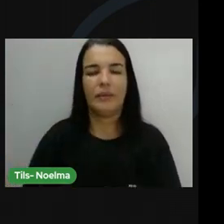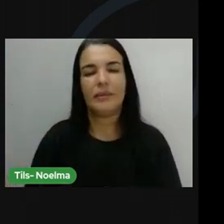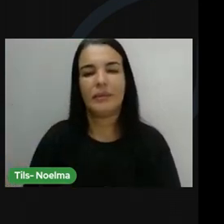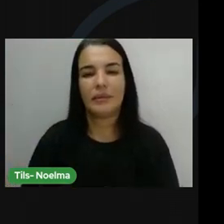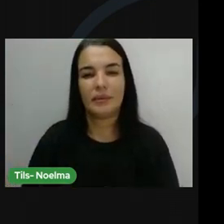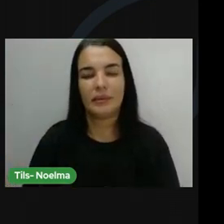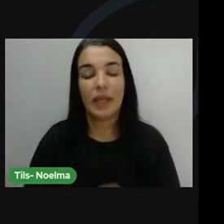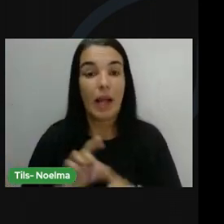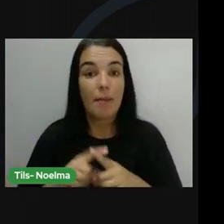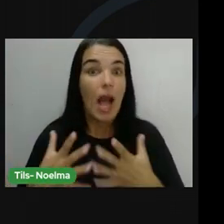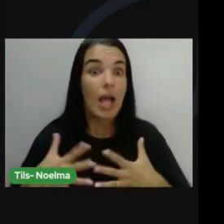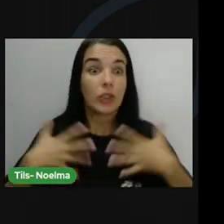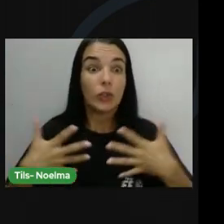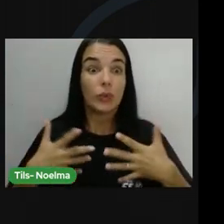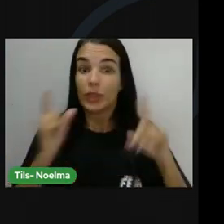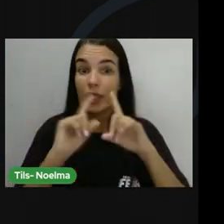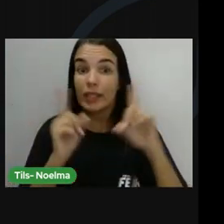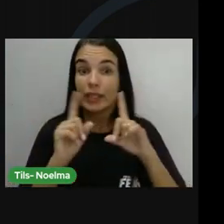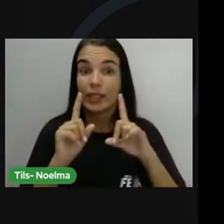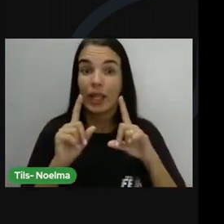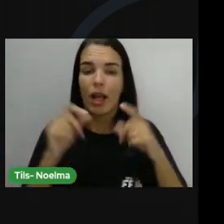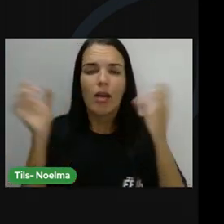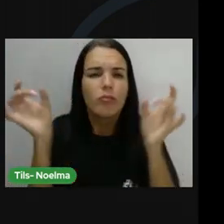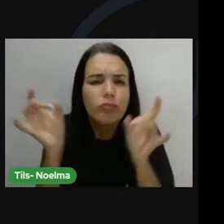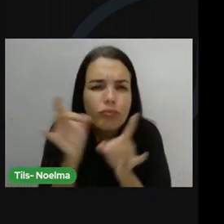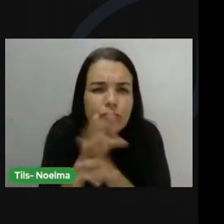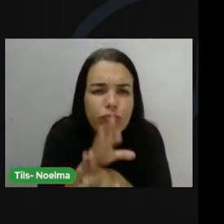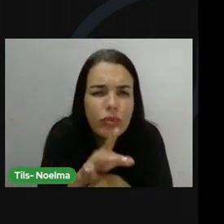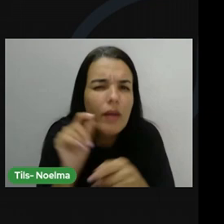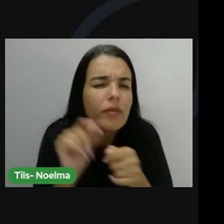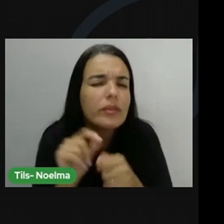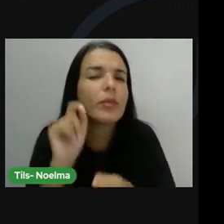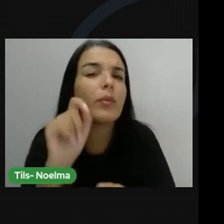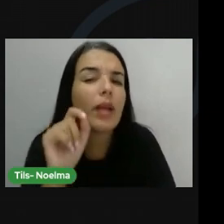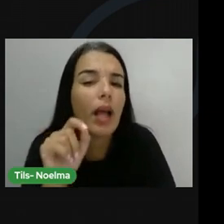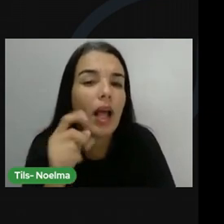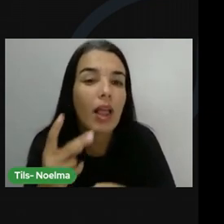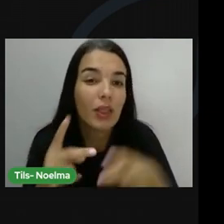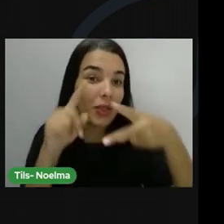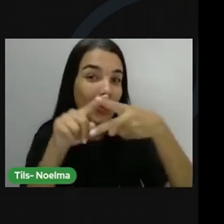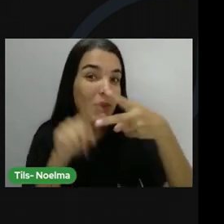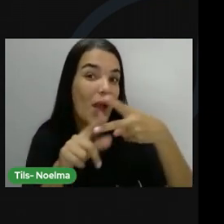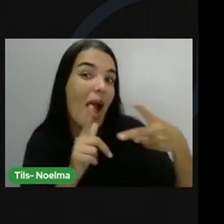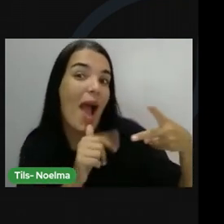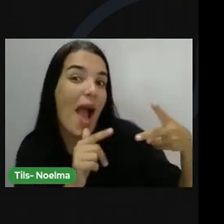Mas não se assustem, pessoal. Para dar um fim a eles, nós contamos com dois amigos,